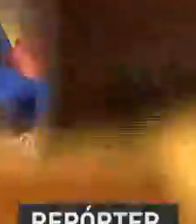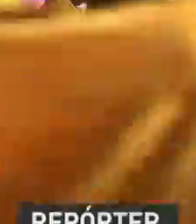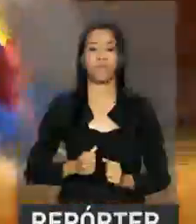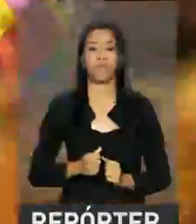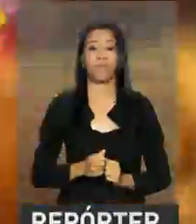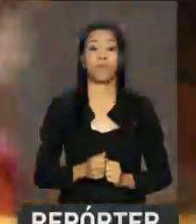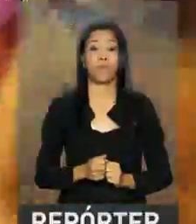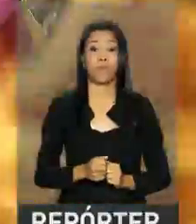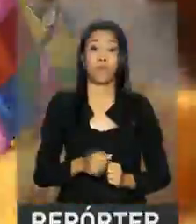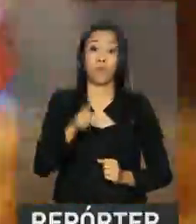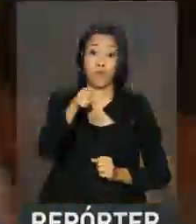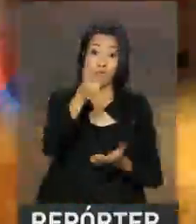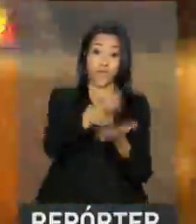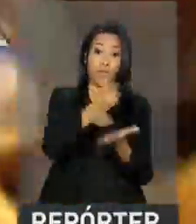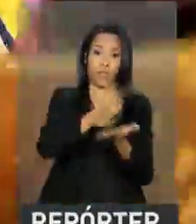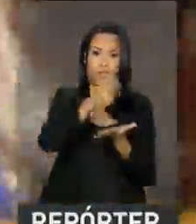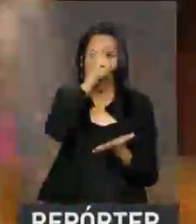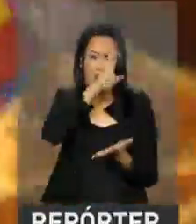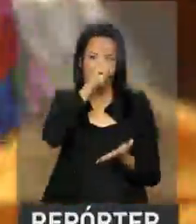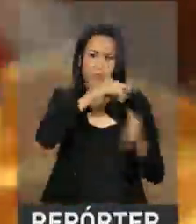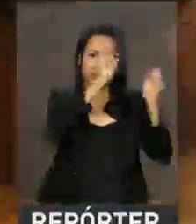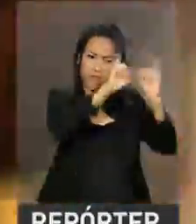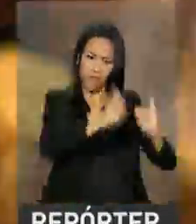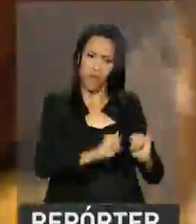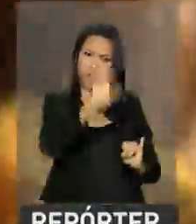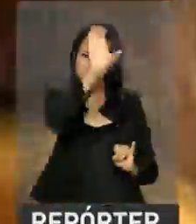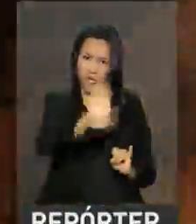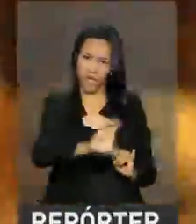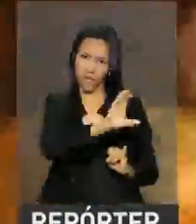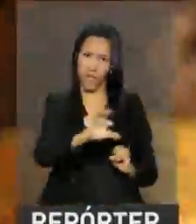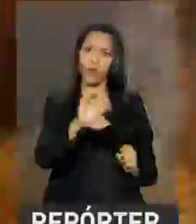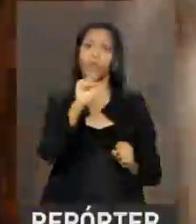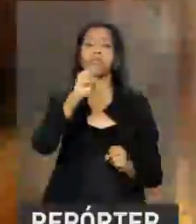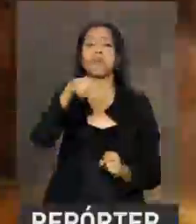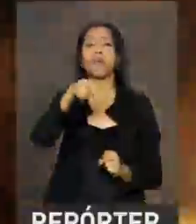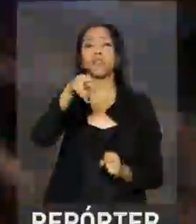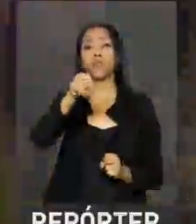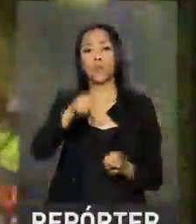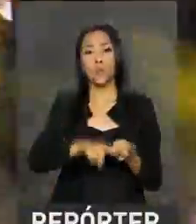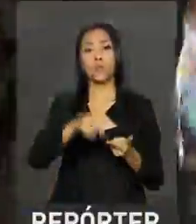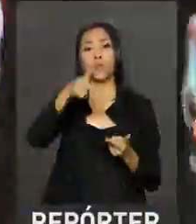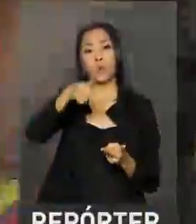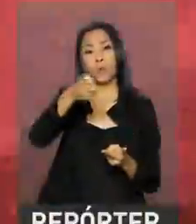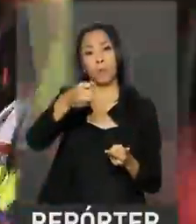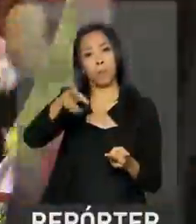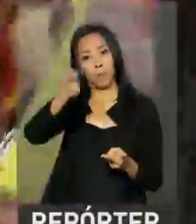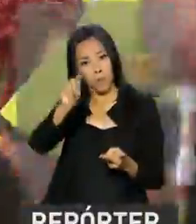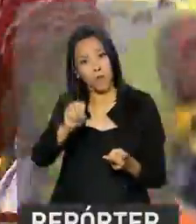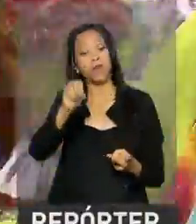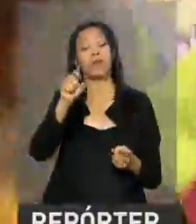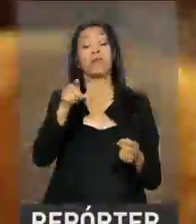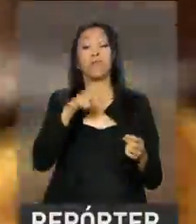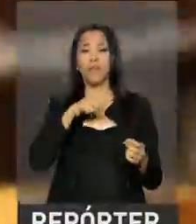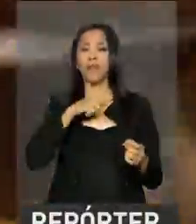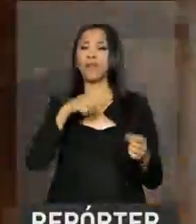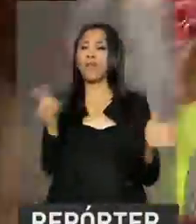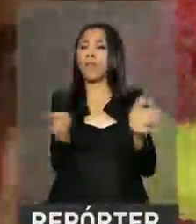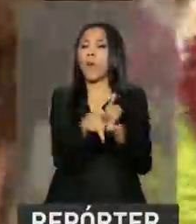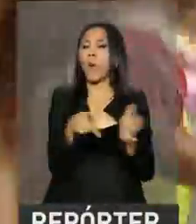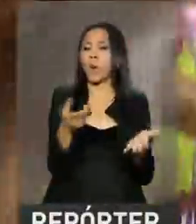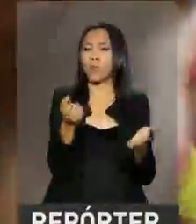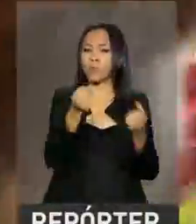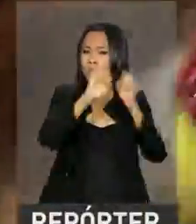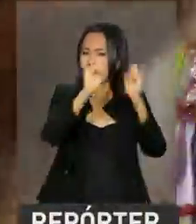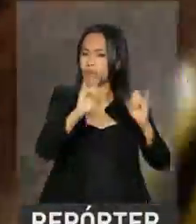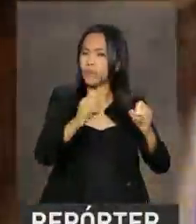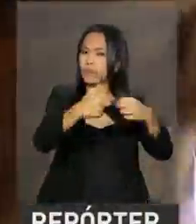Forte associação aos santos católicos, como Santo Antônio, São João e São Pedro, a festa mistura elementos próprios do interior